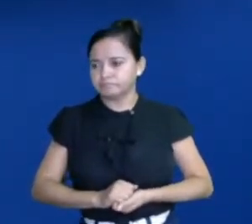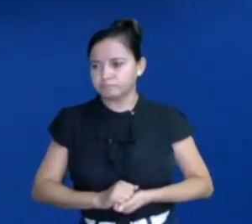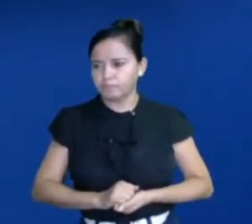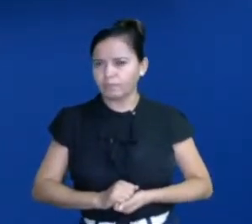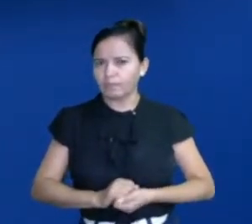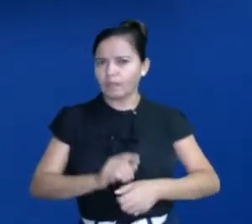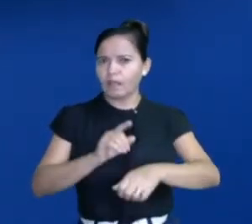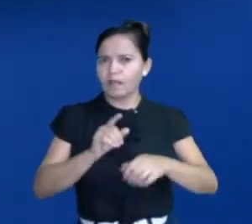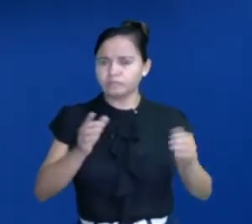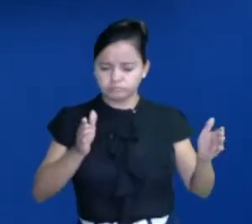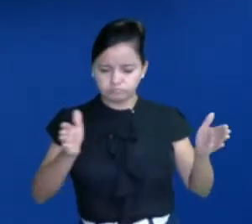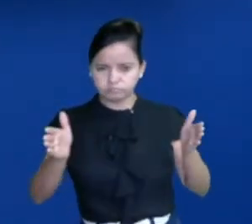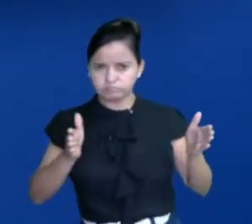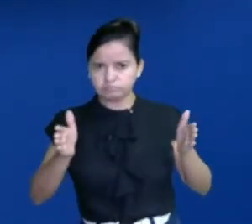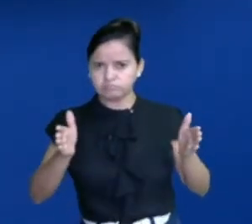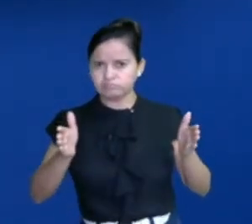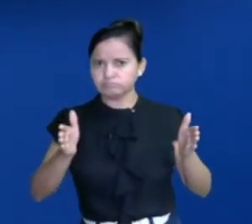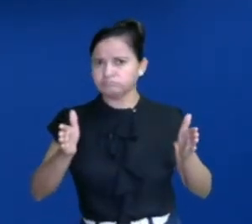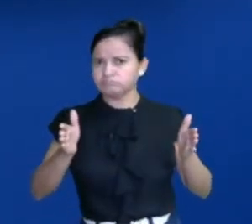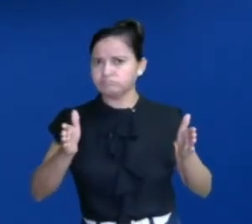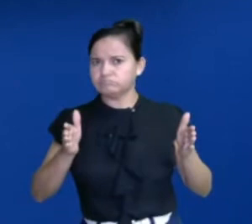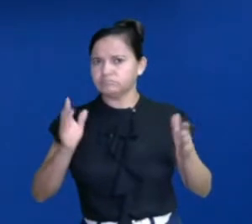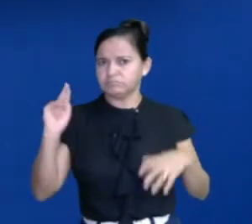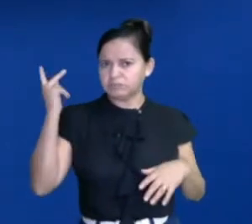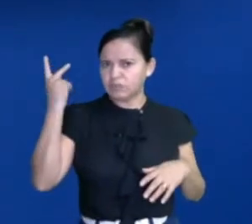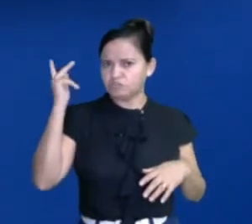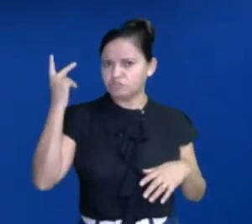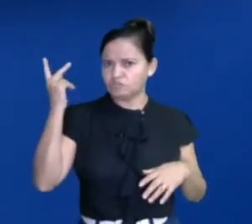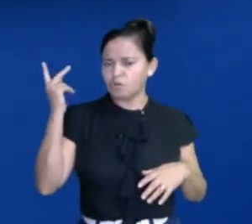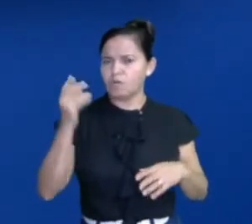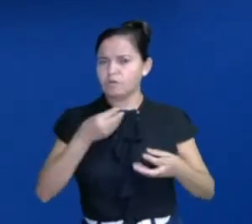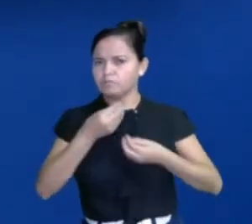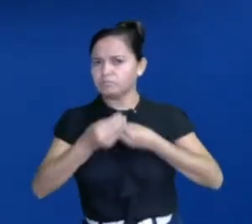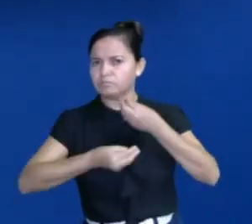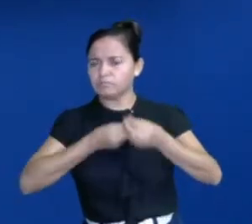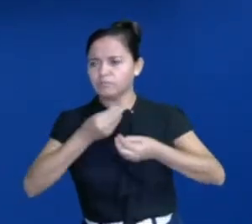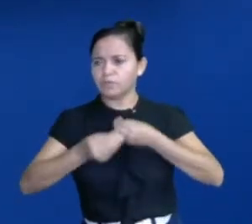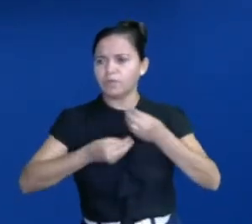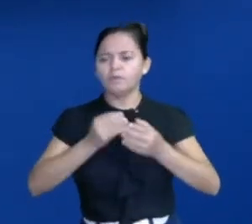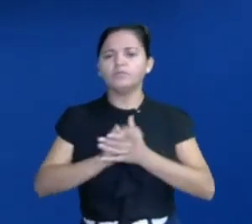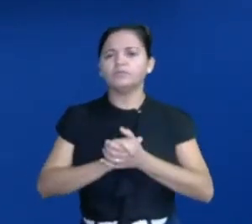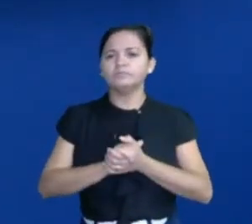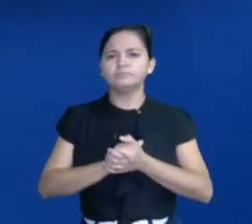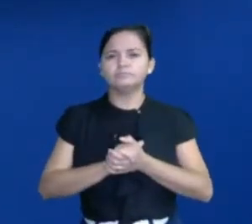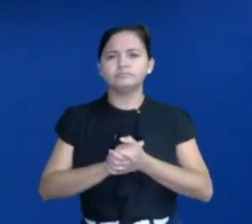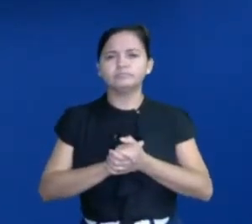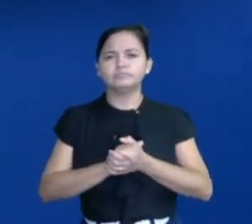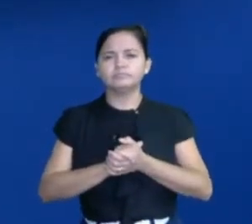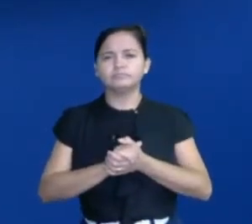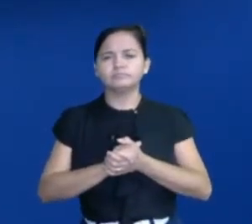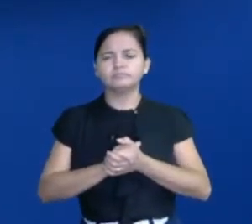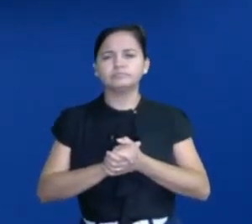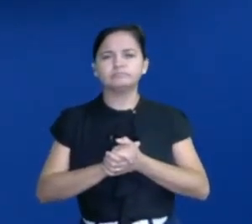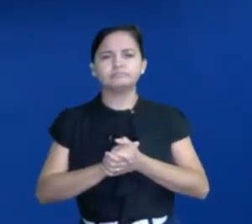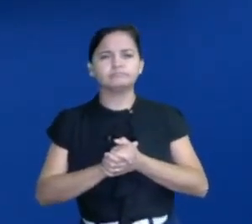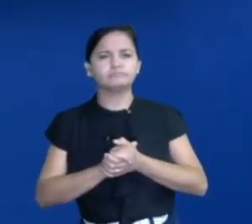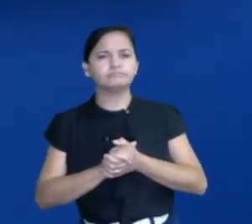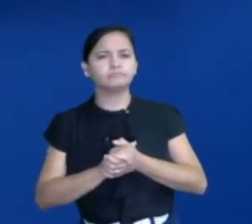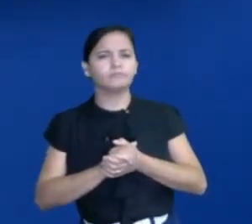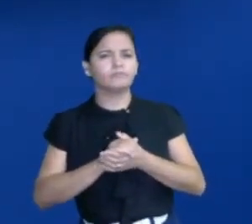Os tempos históricos, eles são marcados a partir de